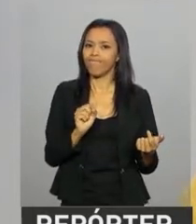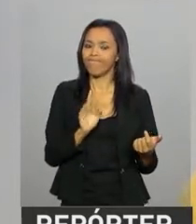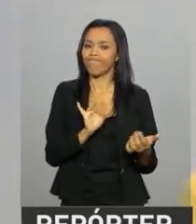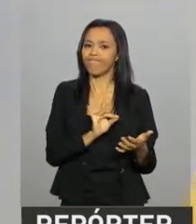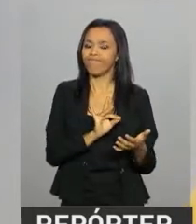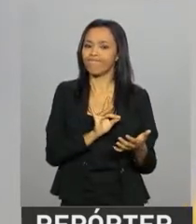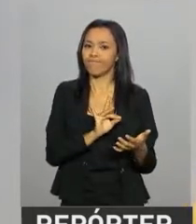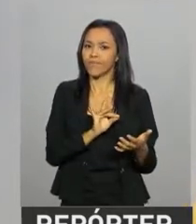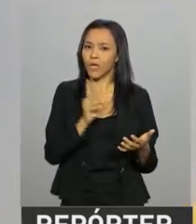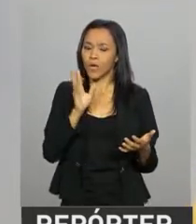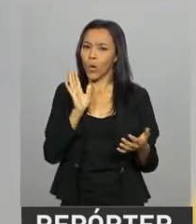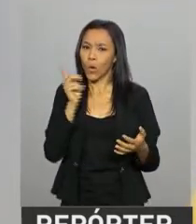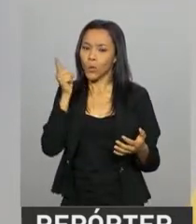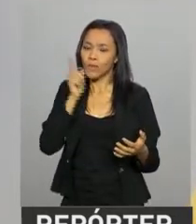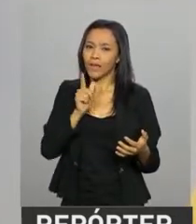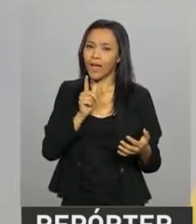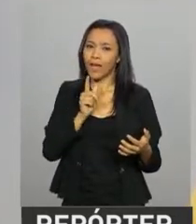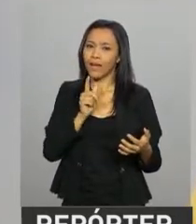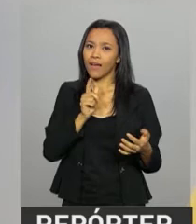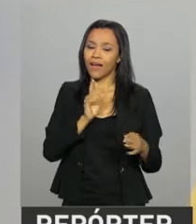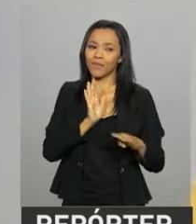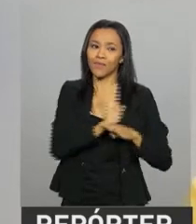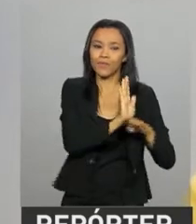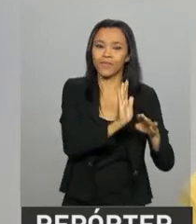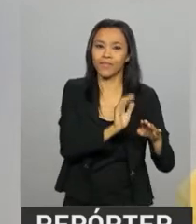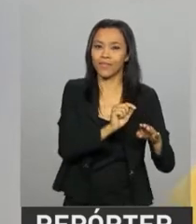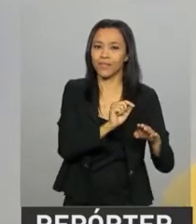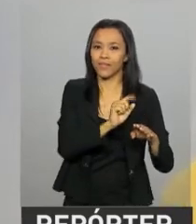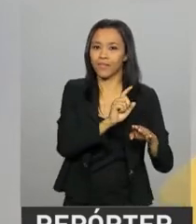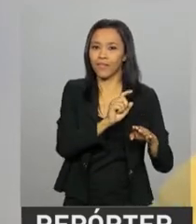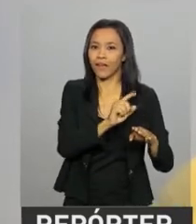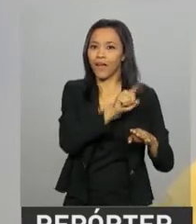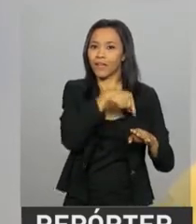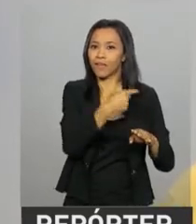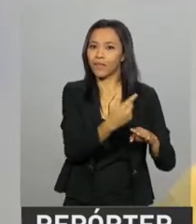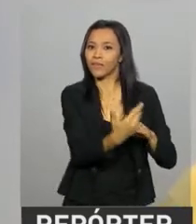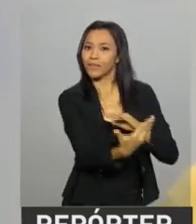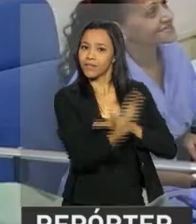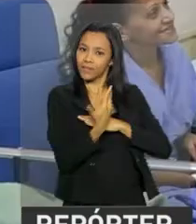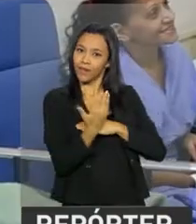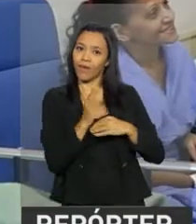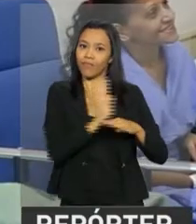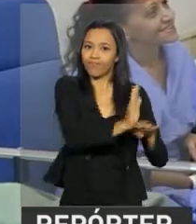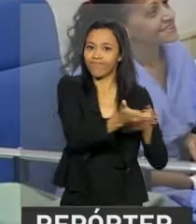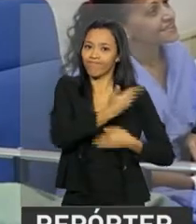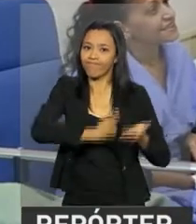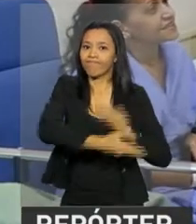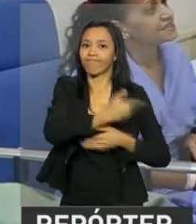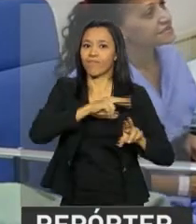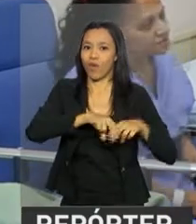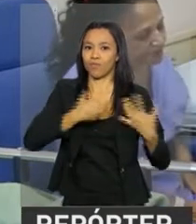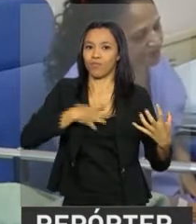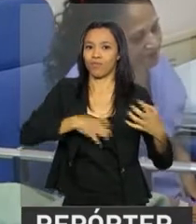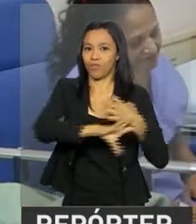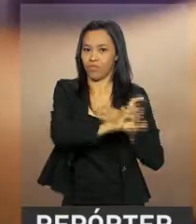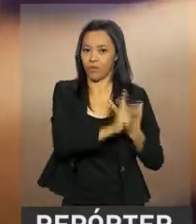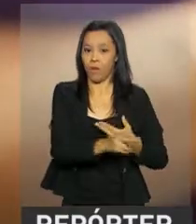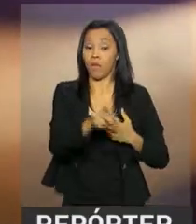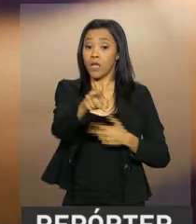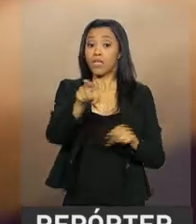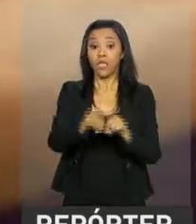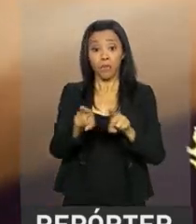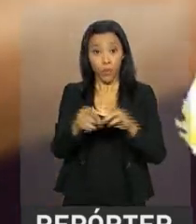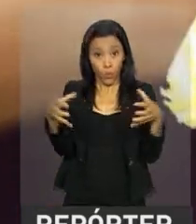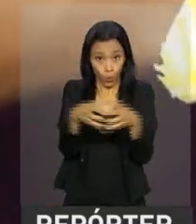você começa a amparar a pessoa, e aí você começa a se amparar também. Além do apoio emocional, o grupo